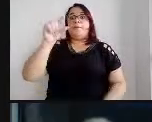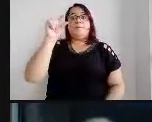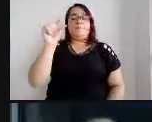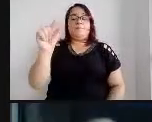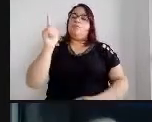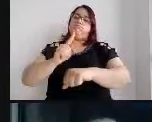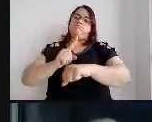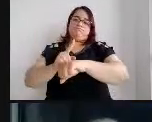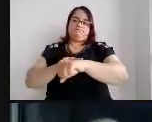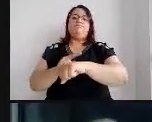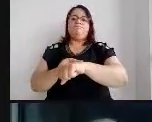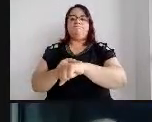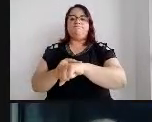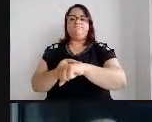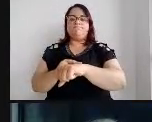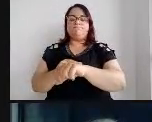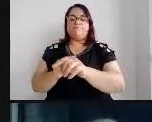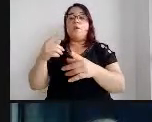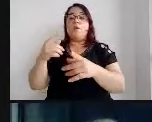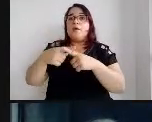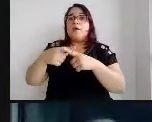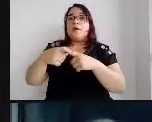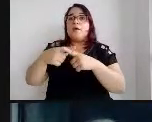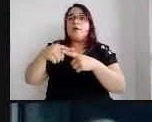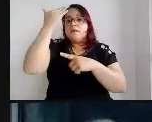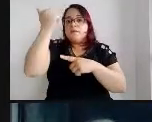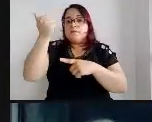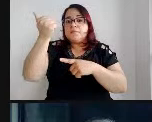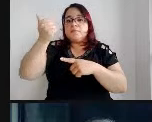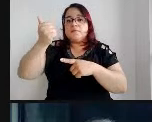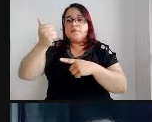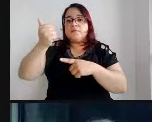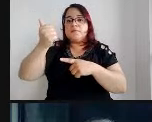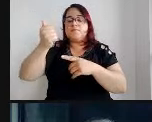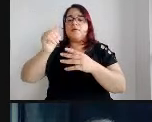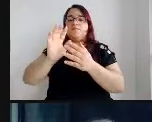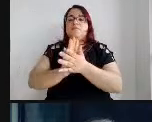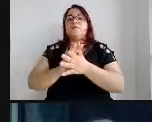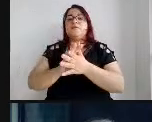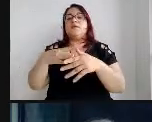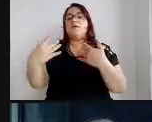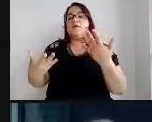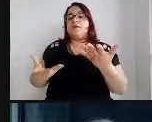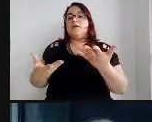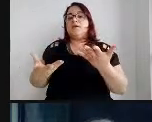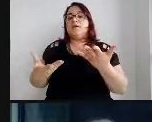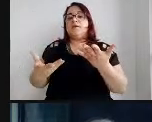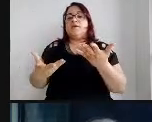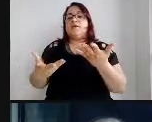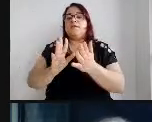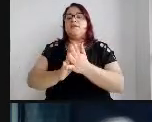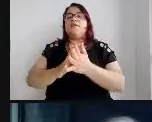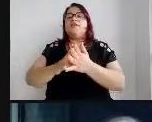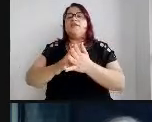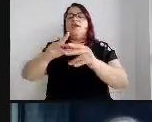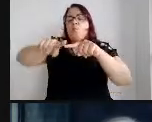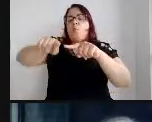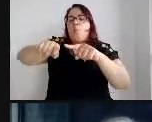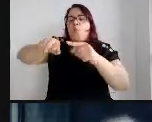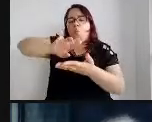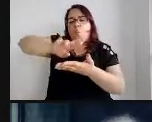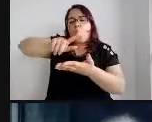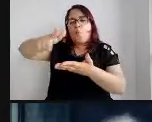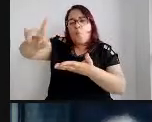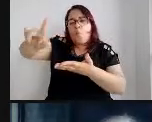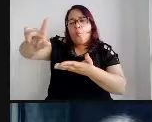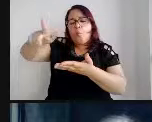porque sabemos, sim, por outros modos de estudo, com outros instrumentos, que há 40 mil anos